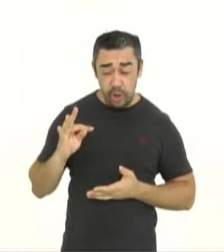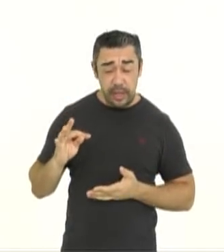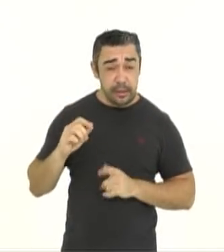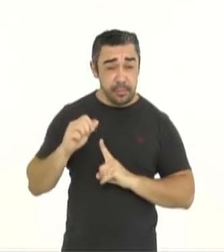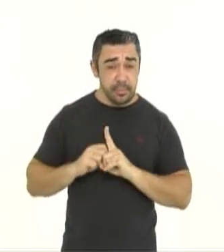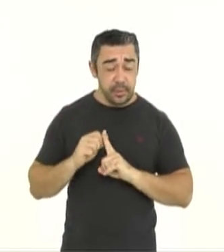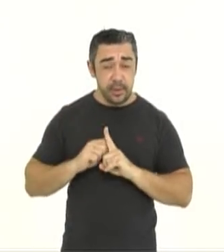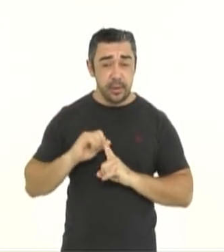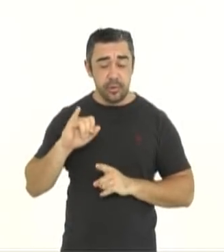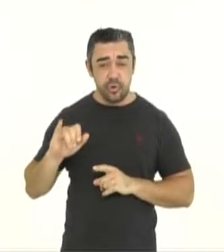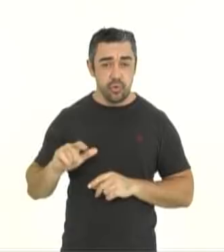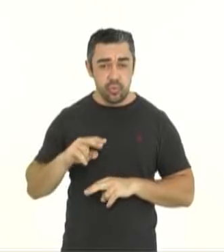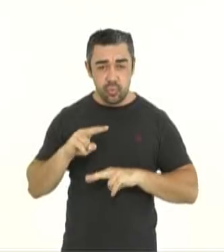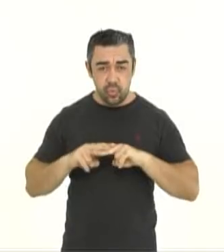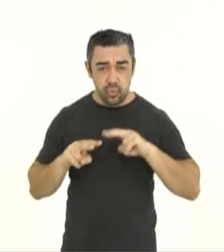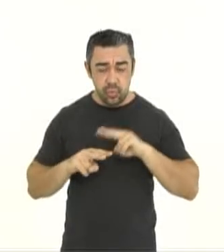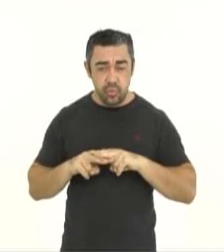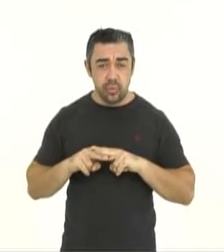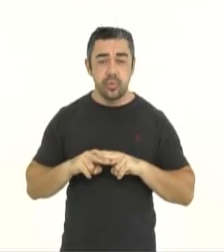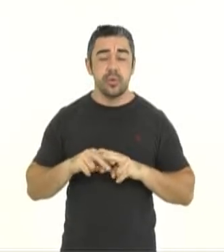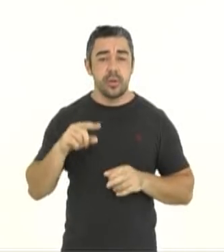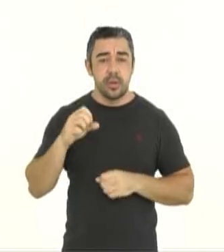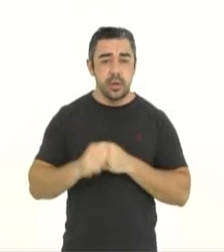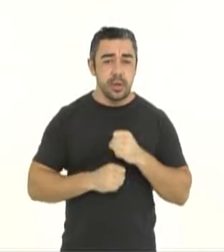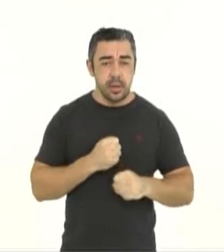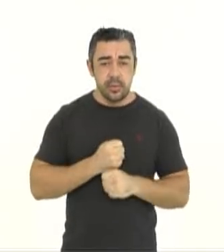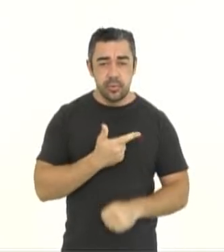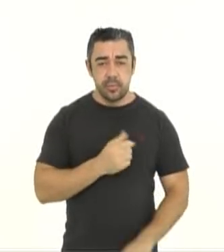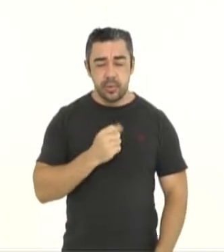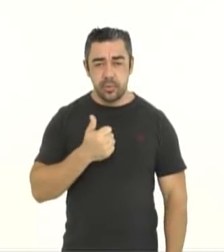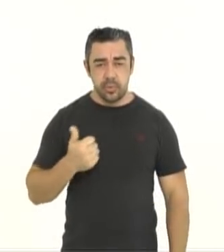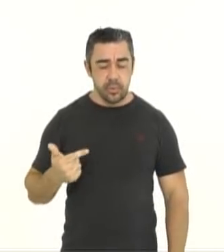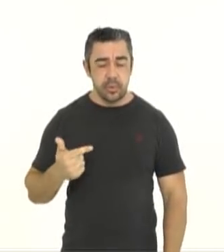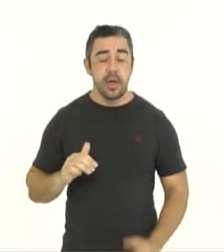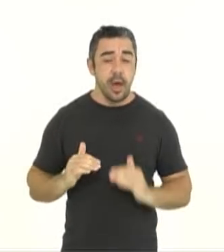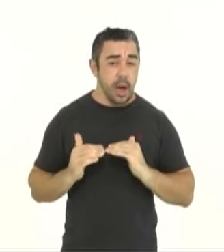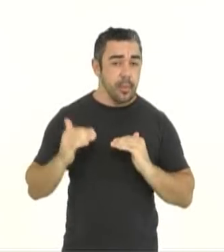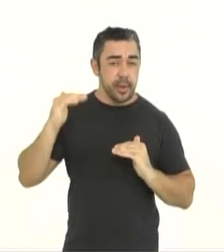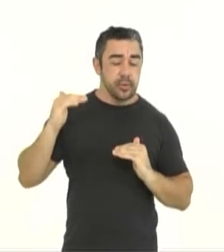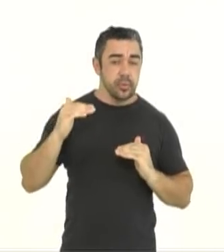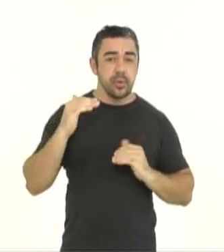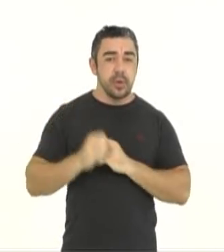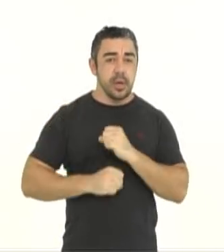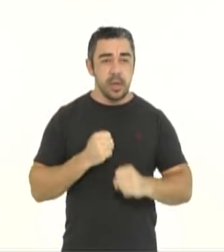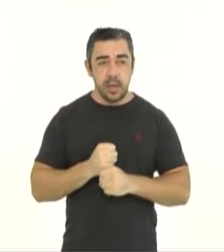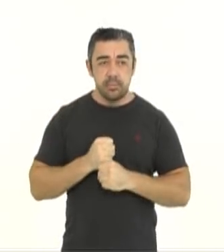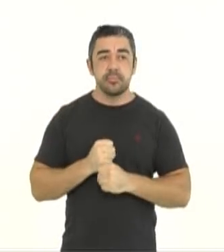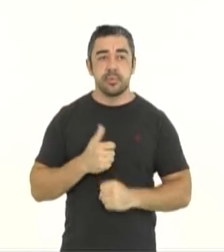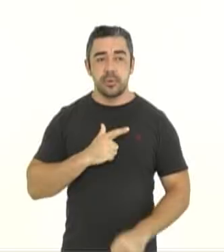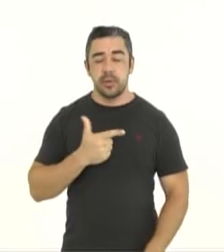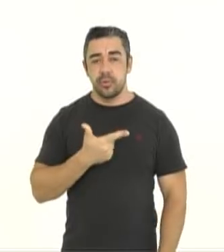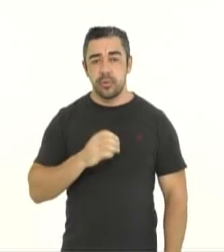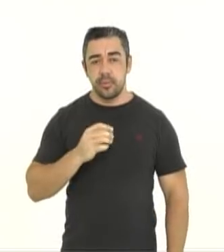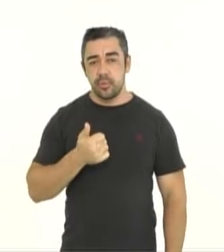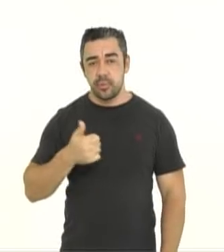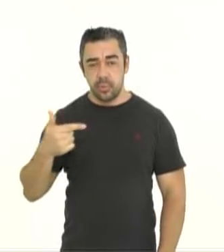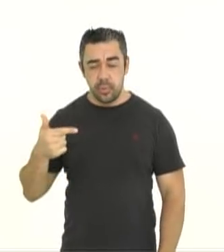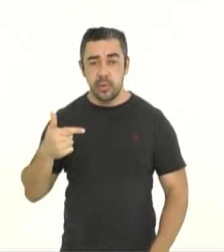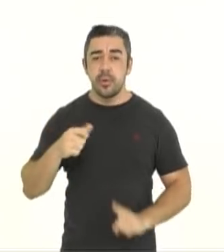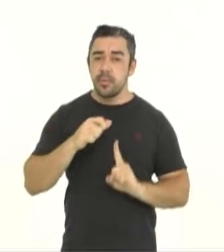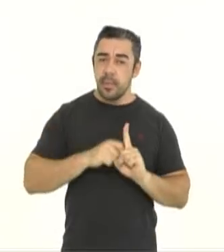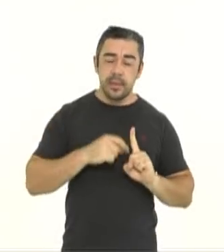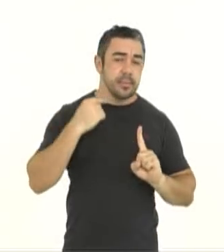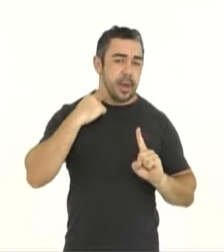de 2012 e registraram um aumento em relação ao mês de julho de 2011. Embora tenha havido uma baixa em relação ao mês de